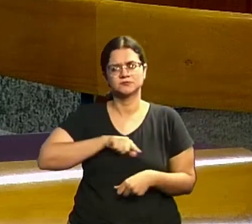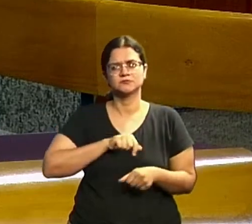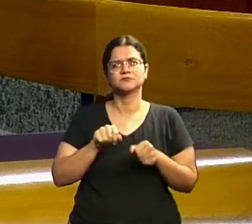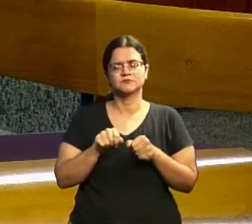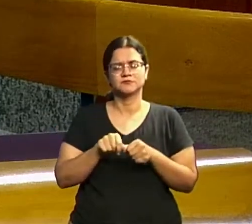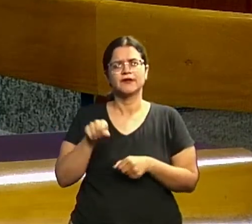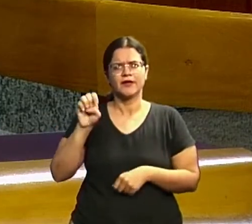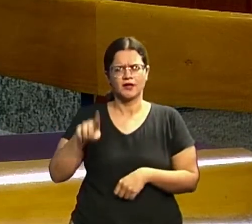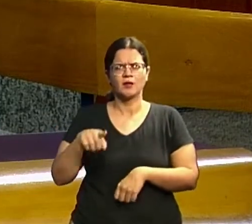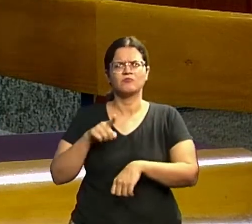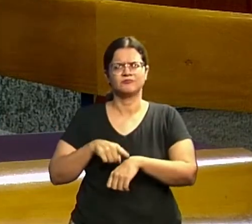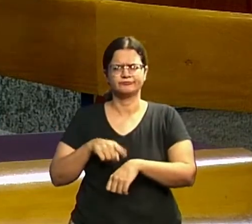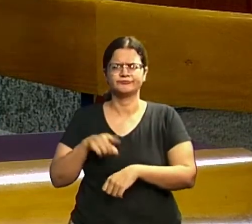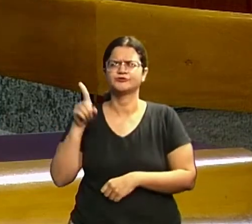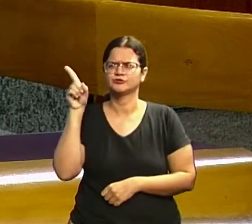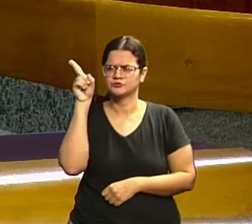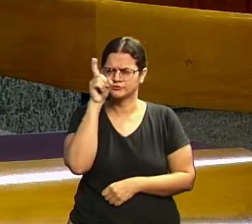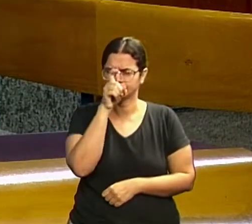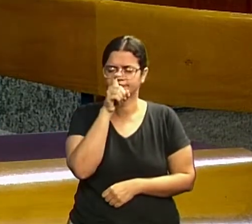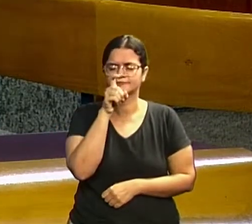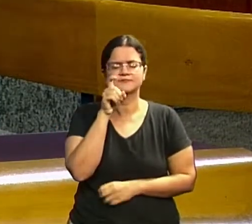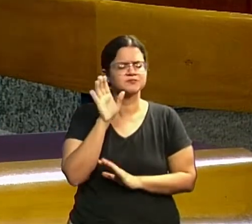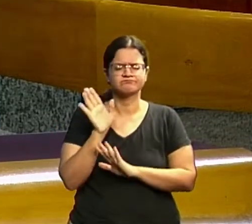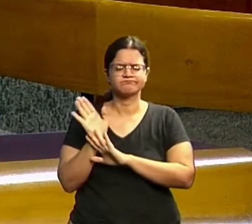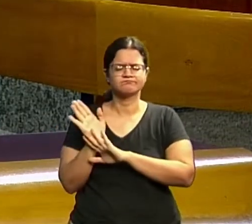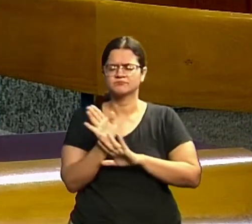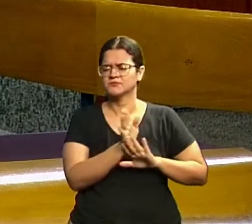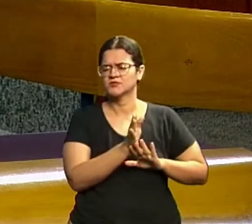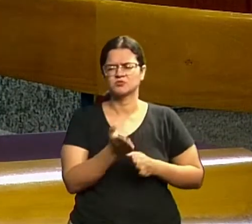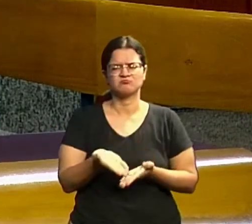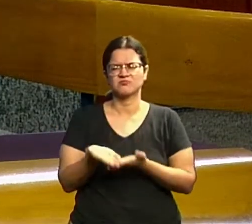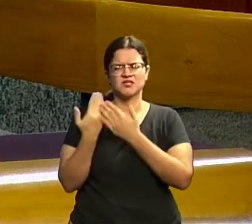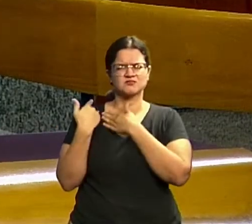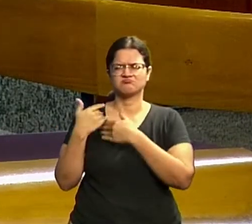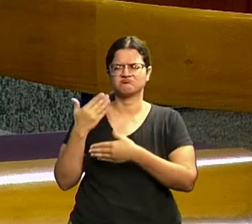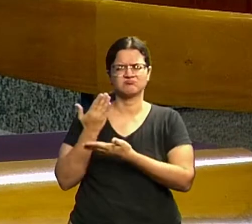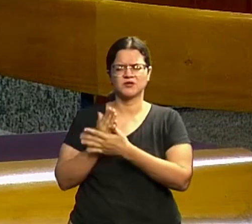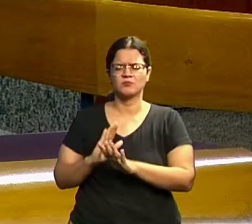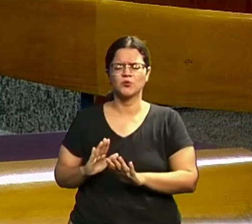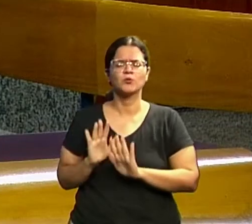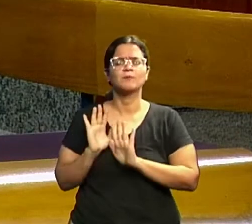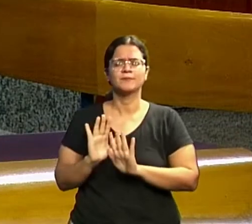foi um momento difícil, mas que passou. E